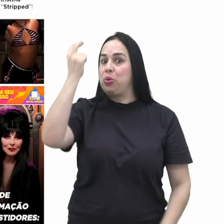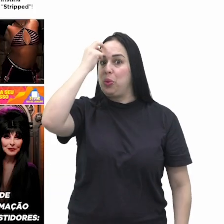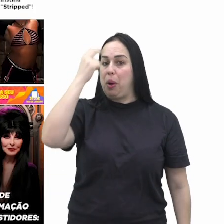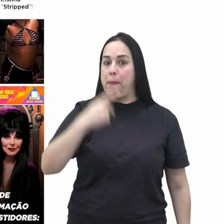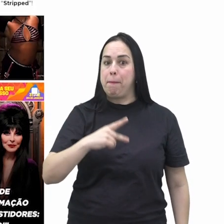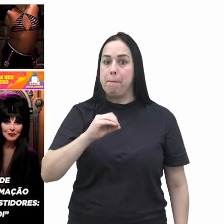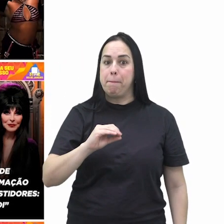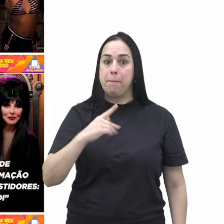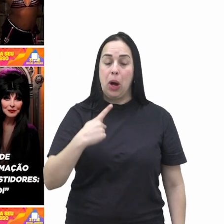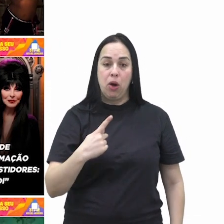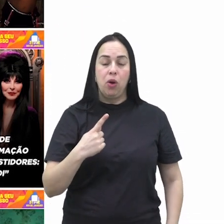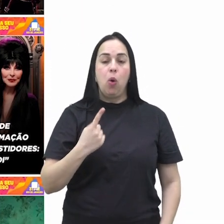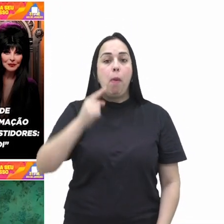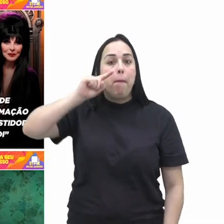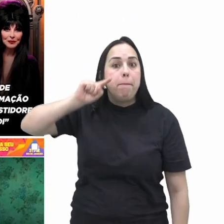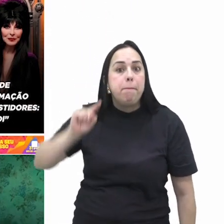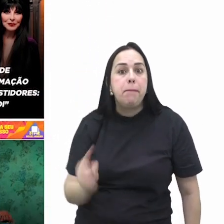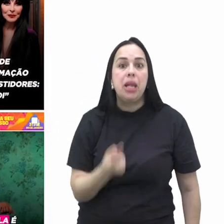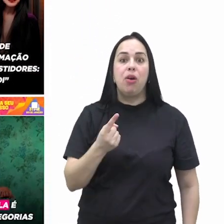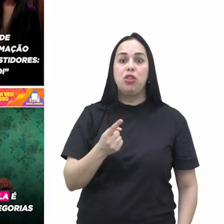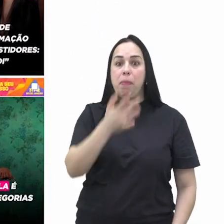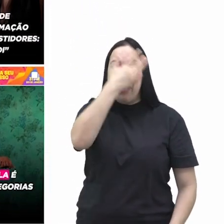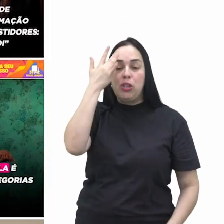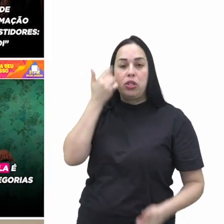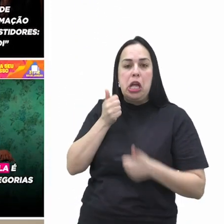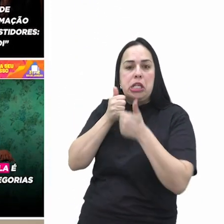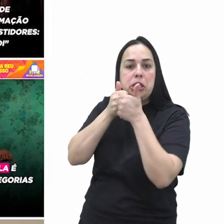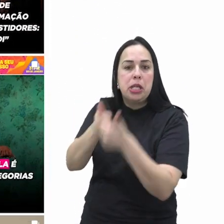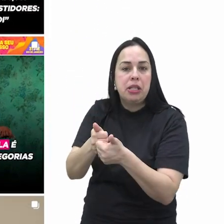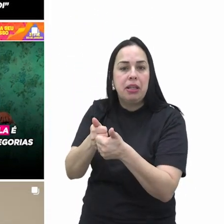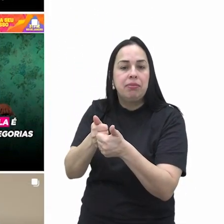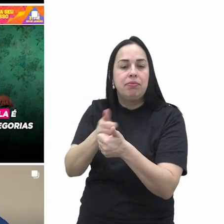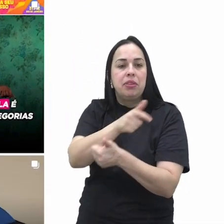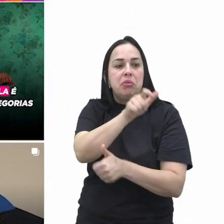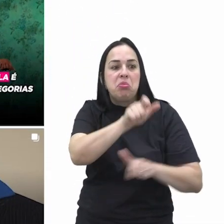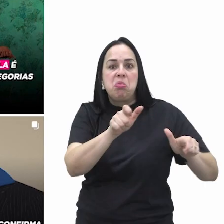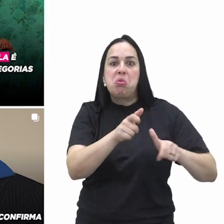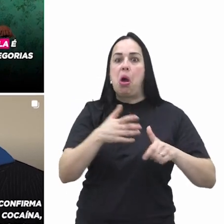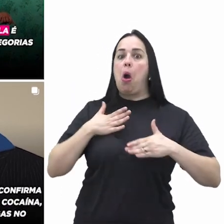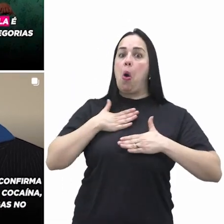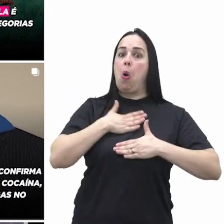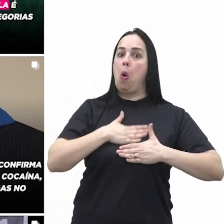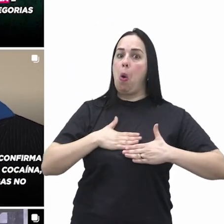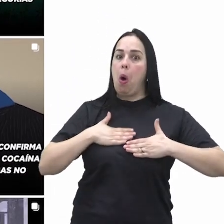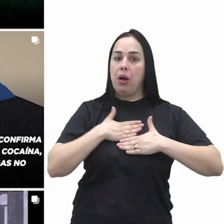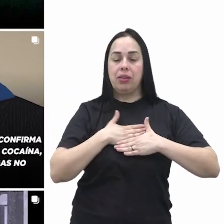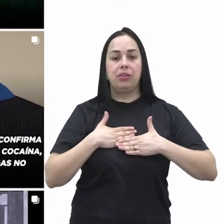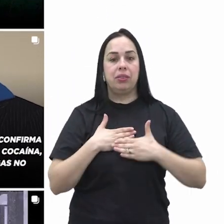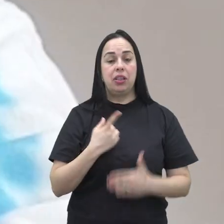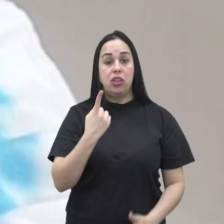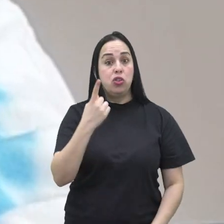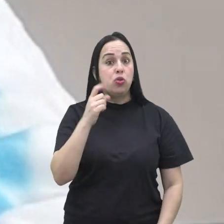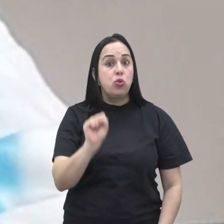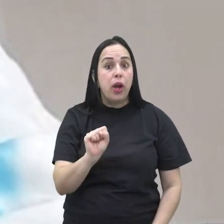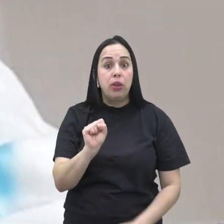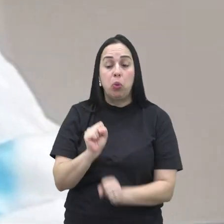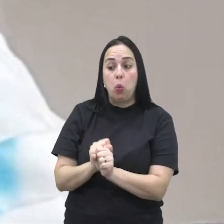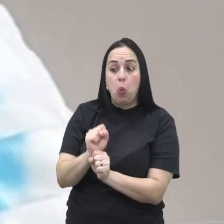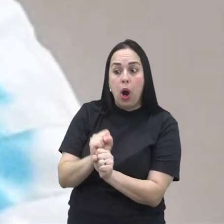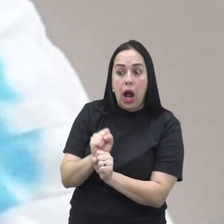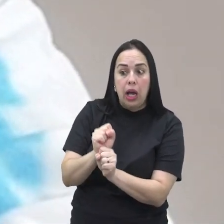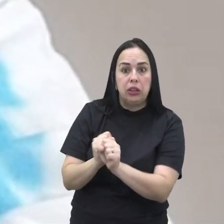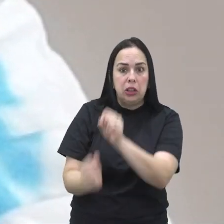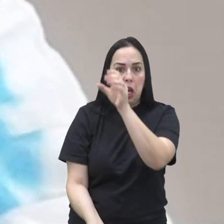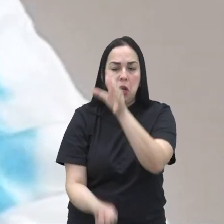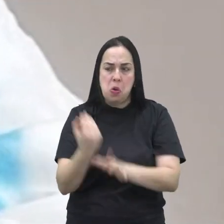Brasil. Com 1.700.000 seguidores, dá para perceber que esse mundo interessa muita gente. Há 18